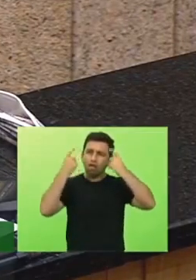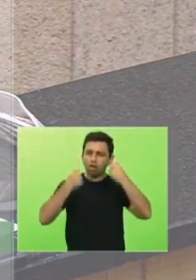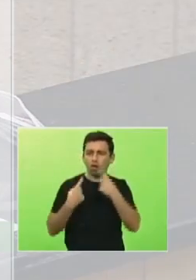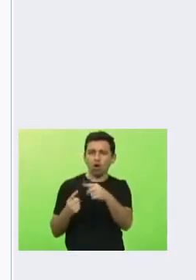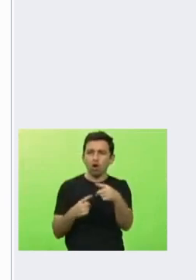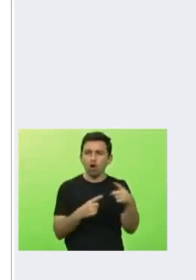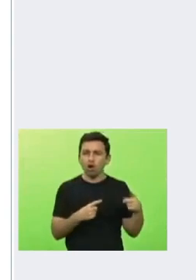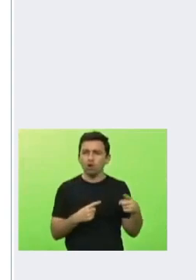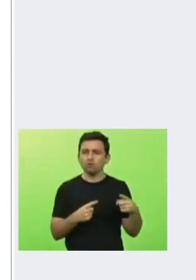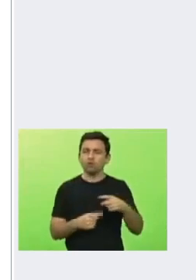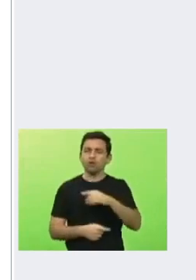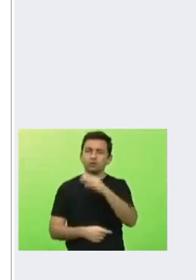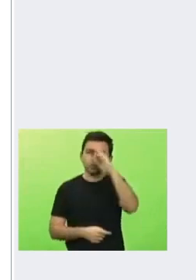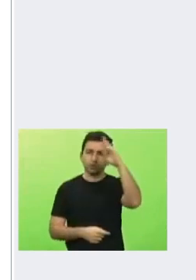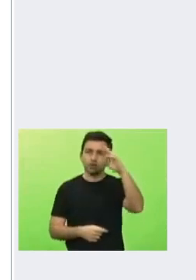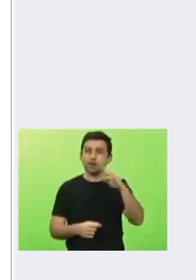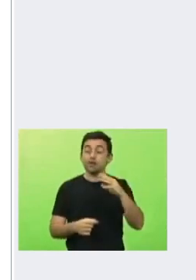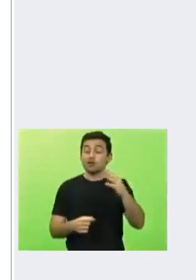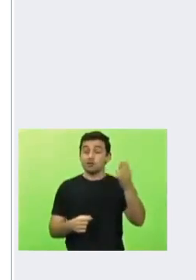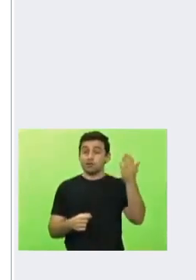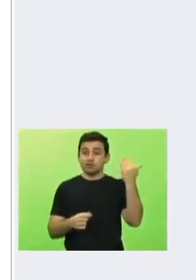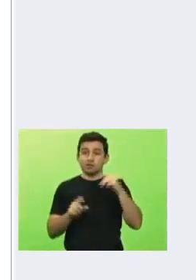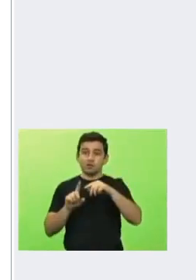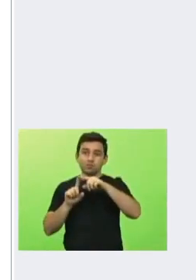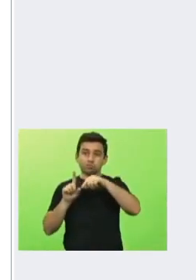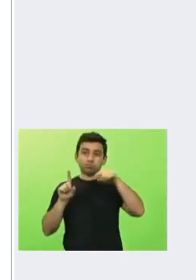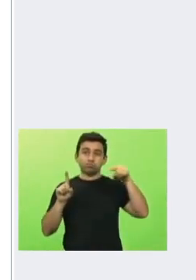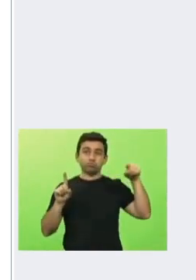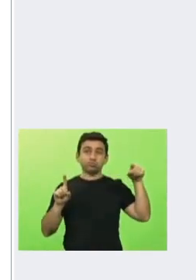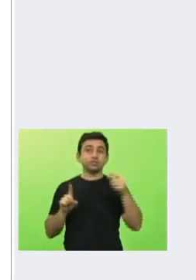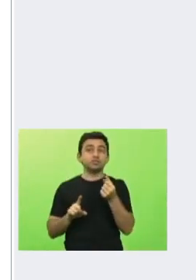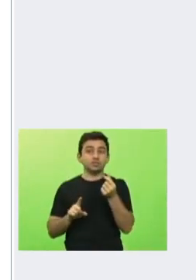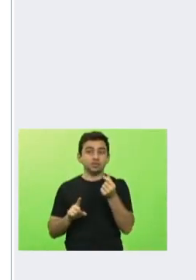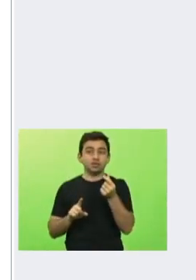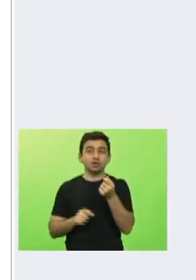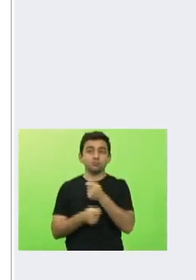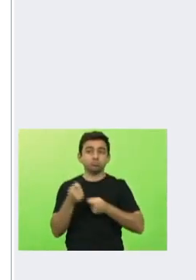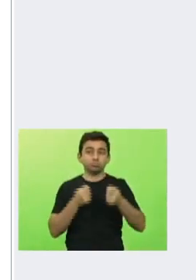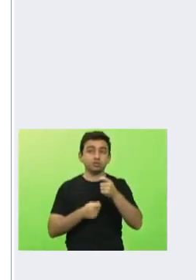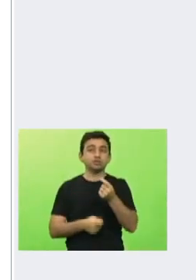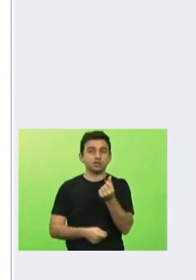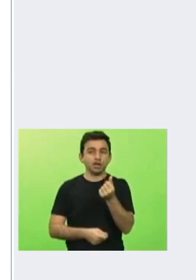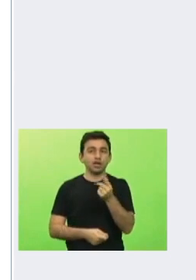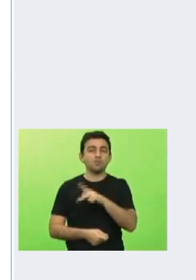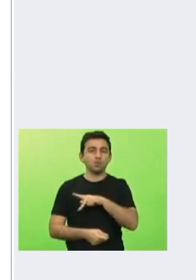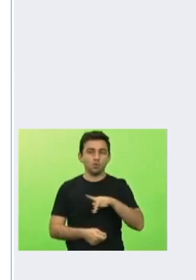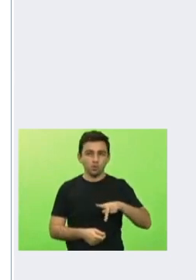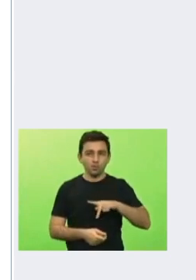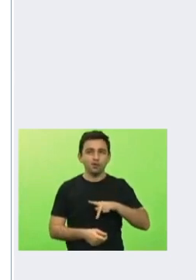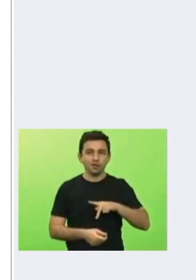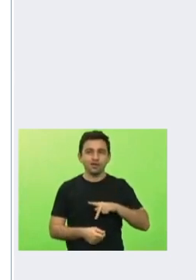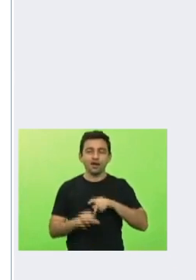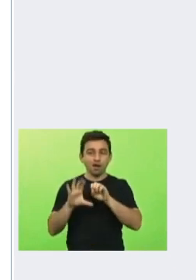Bolsonaro? Olha aí na tela o último gráfico. Esse aí é o gráfico de dinheiro, a quantidade de dinheiro público que a